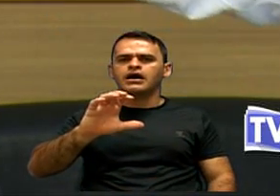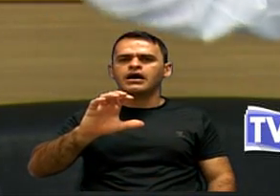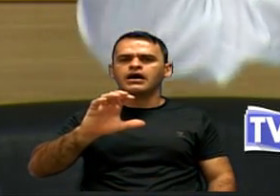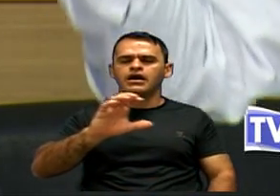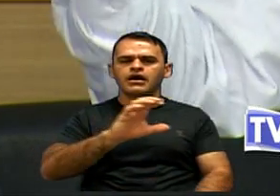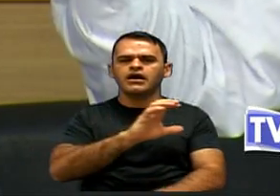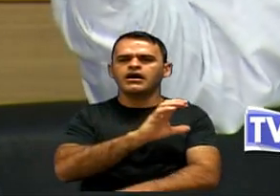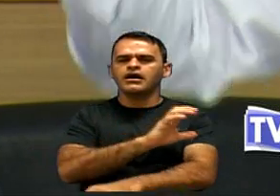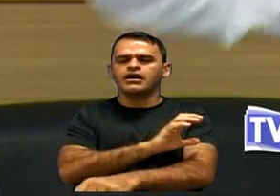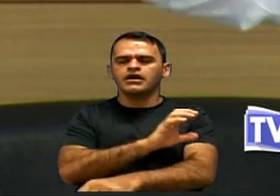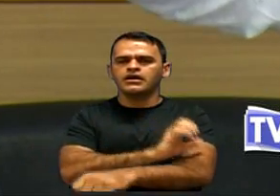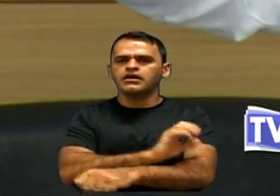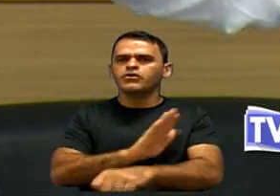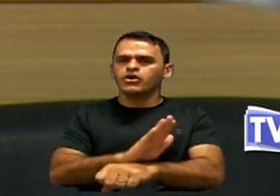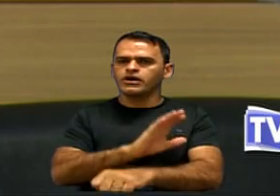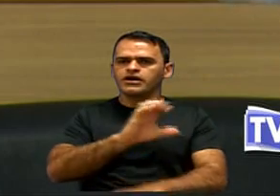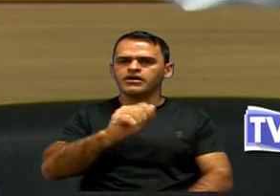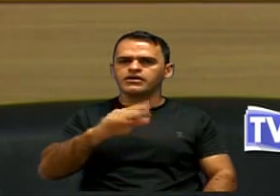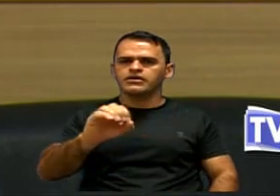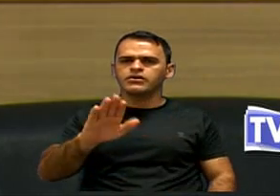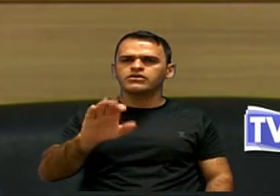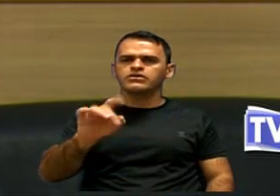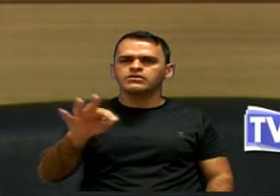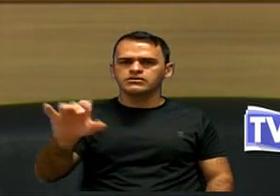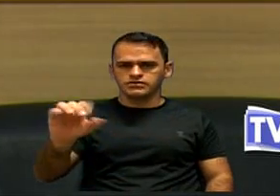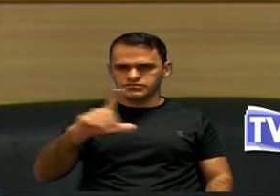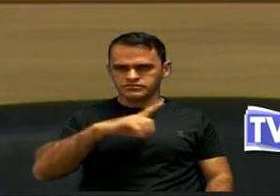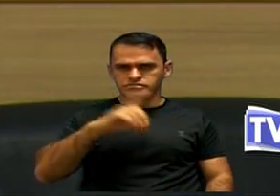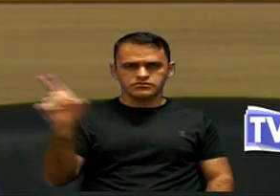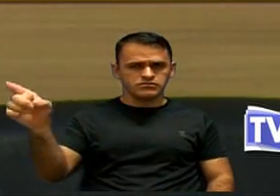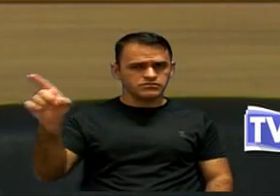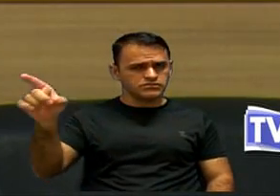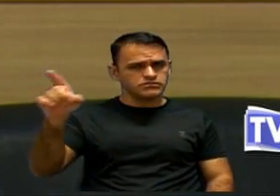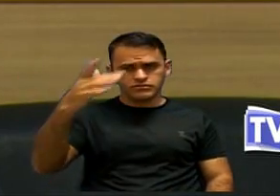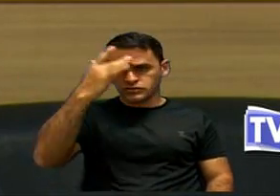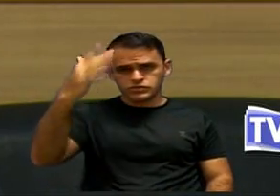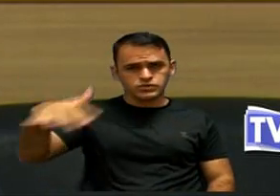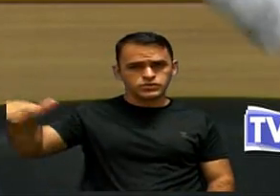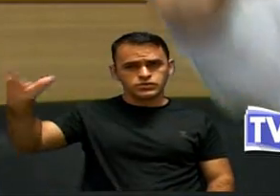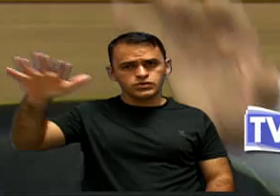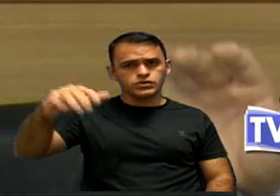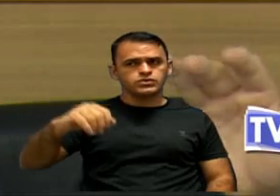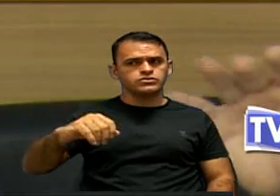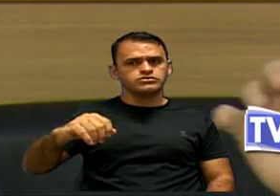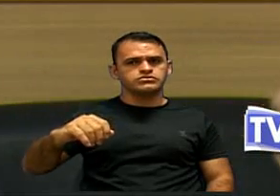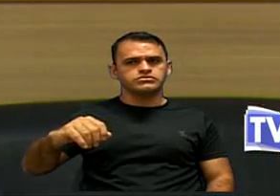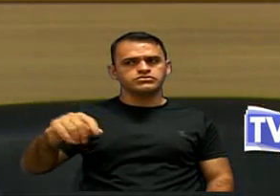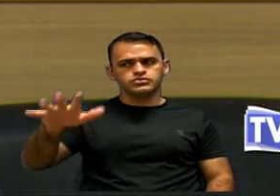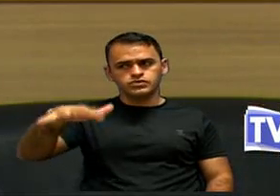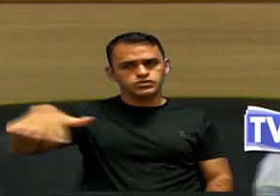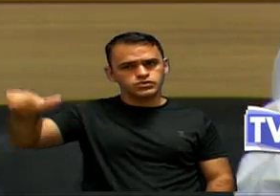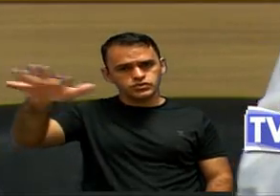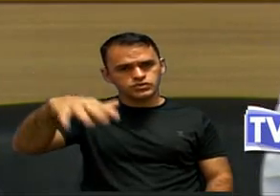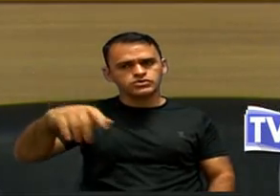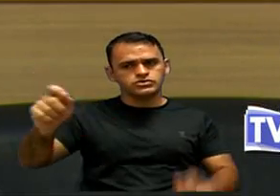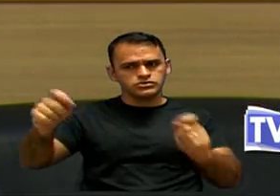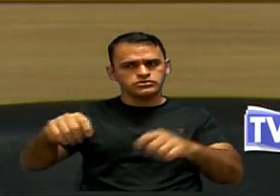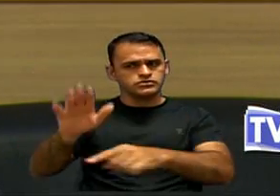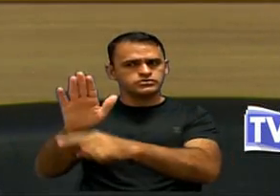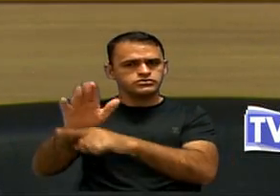Aí Tapetininga. Para quê? Para servir toda aquela população de lá. Mas tudo bem,